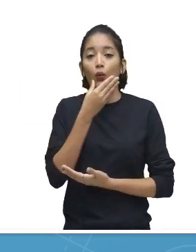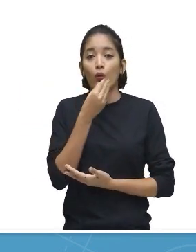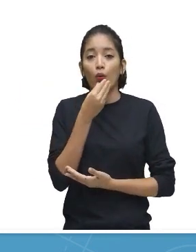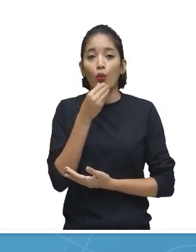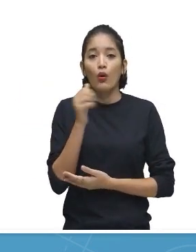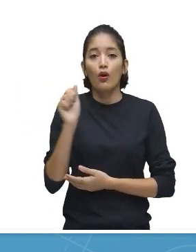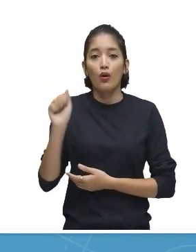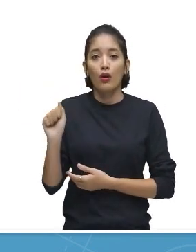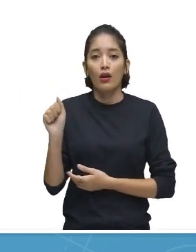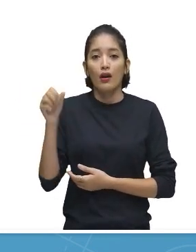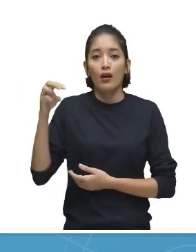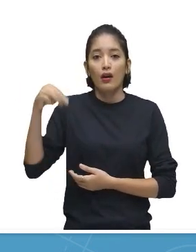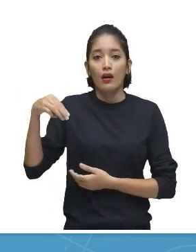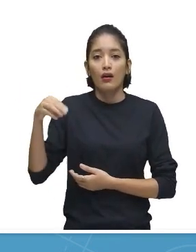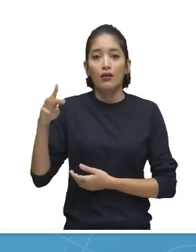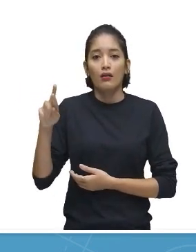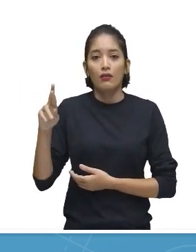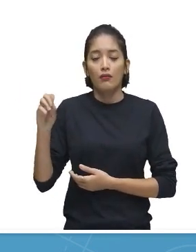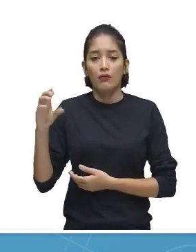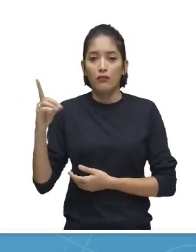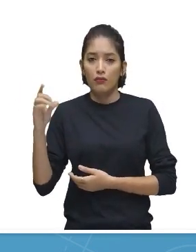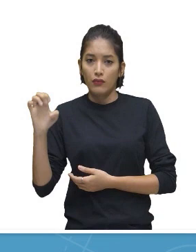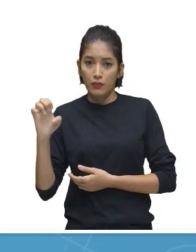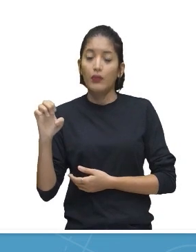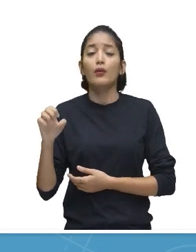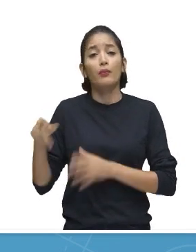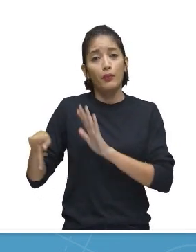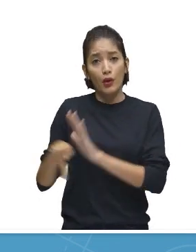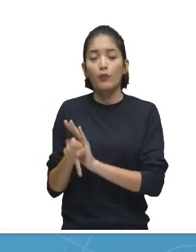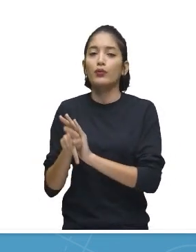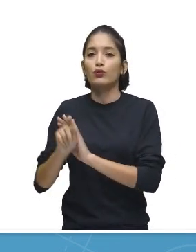de Pablo Picasso, que foi pintada em